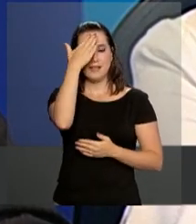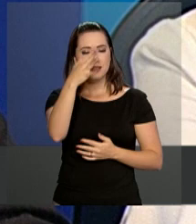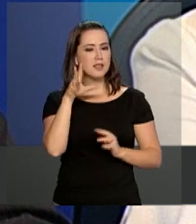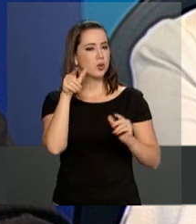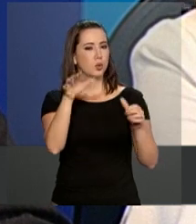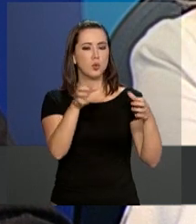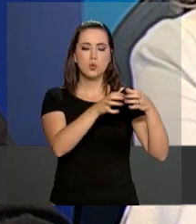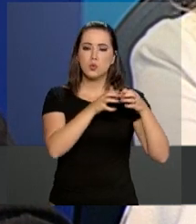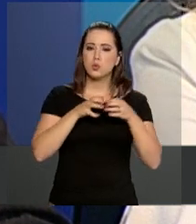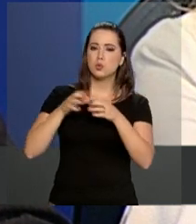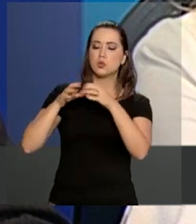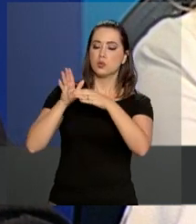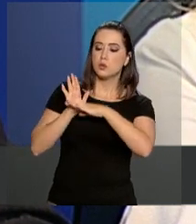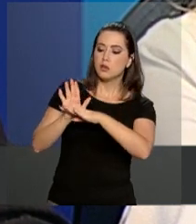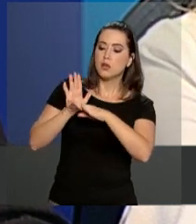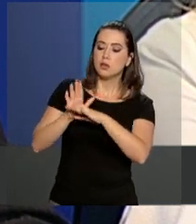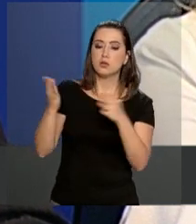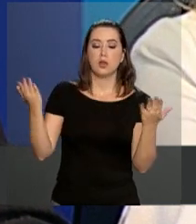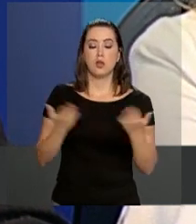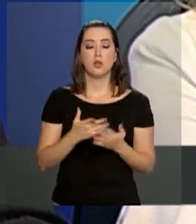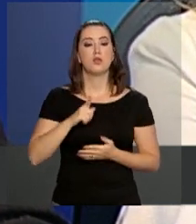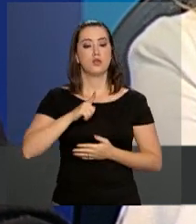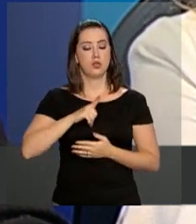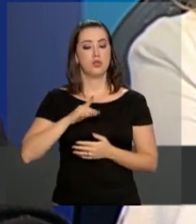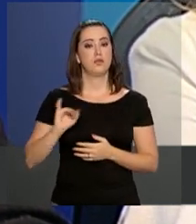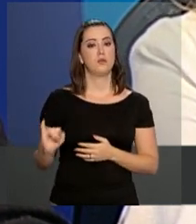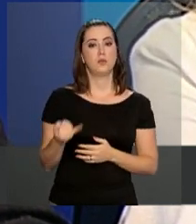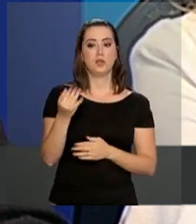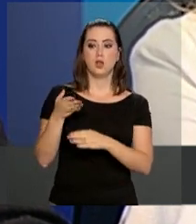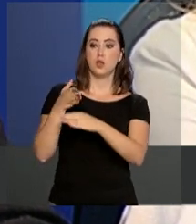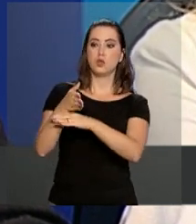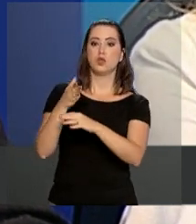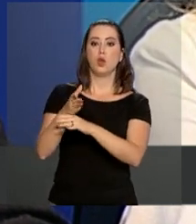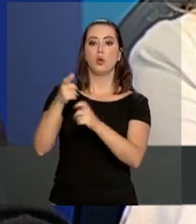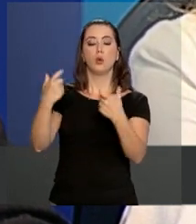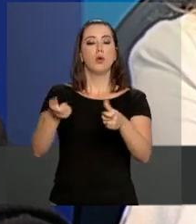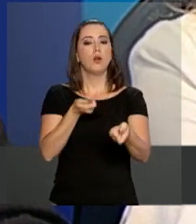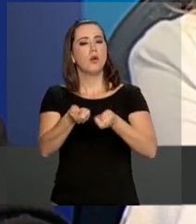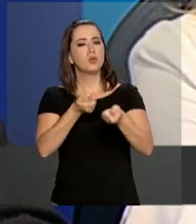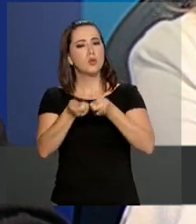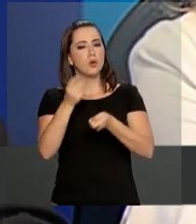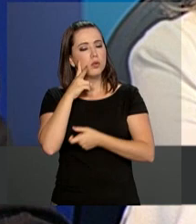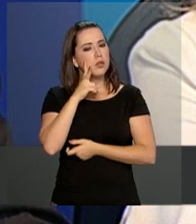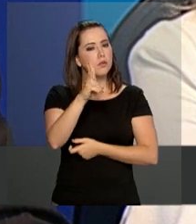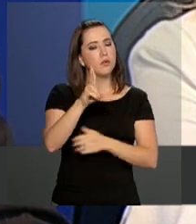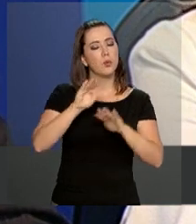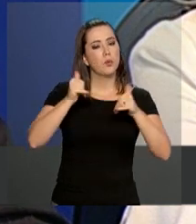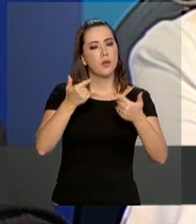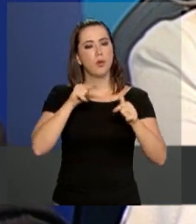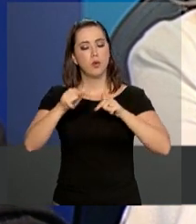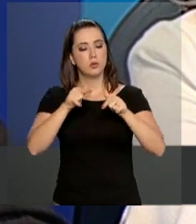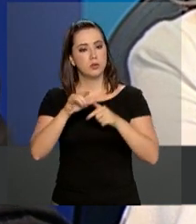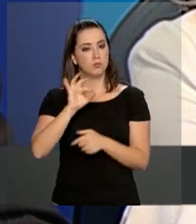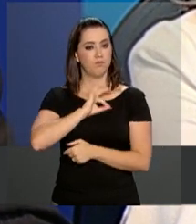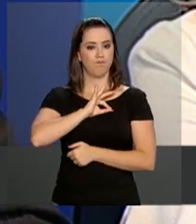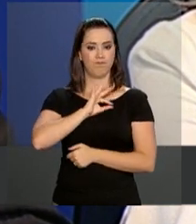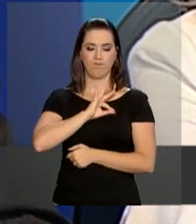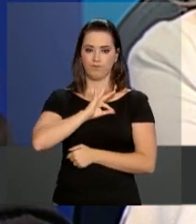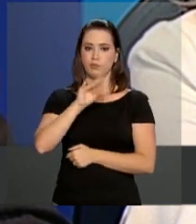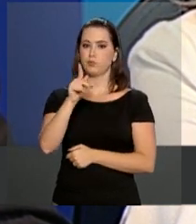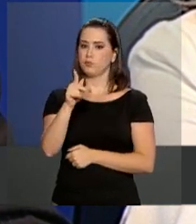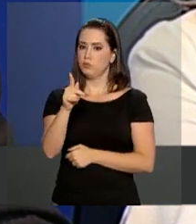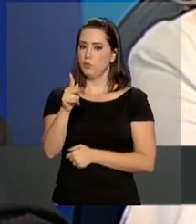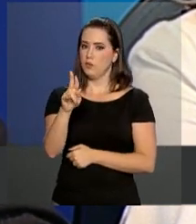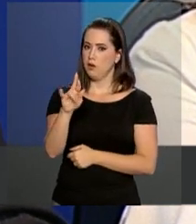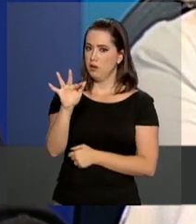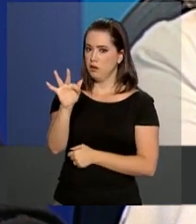colaboraram hoje eu tive oportunidade de no centro integrado com ver o trabalho que a polícia rodoviária federal junto com os representantes